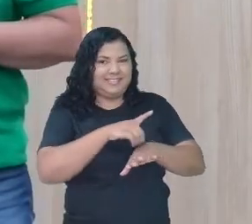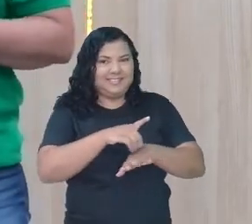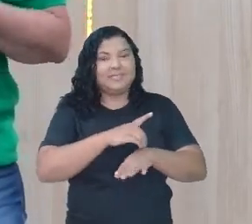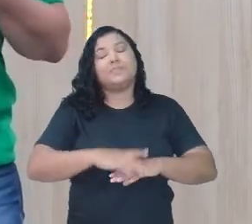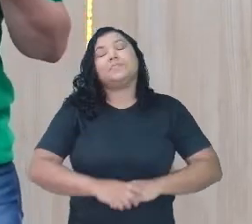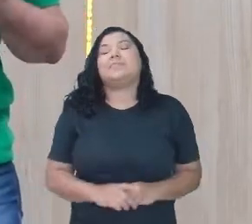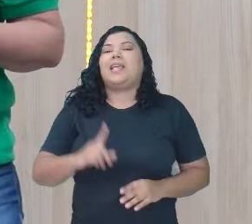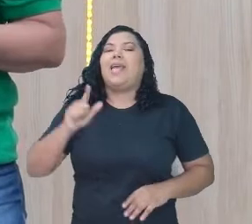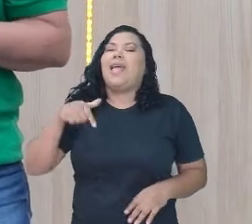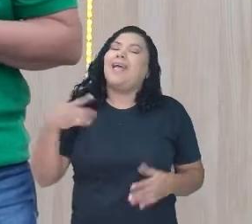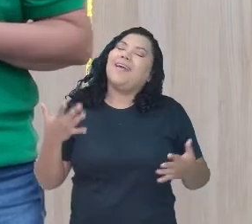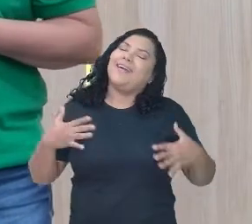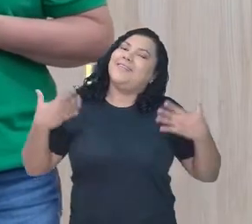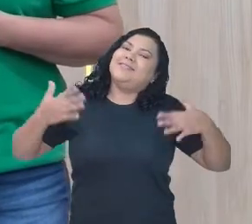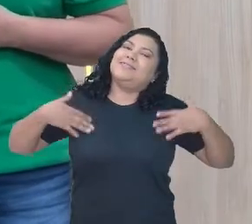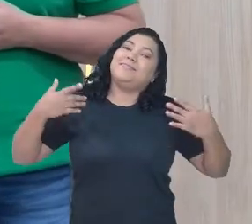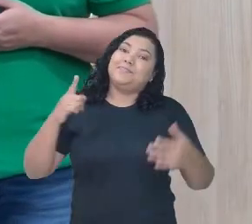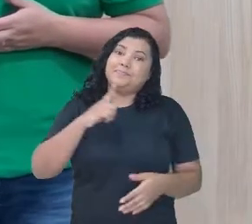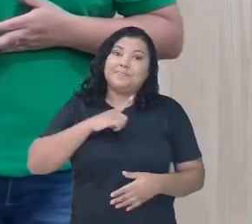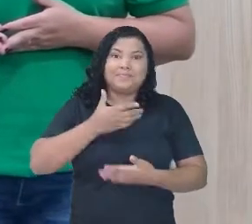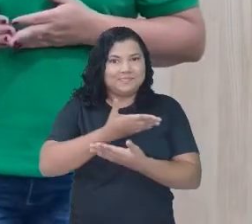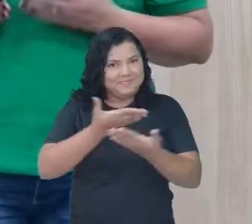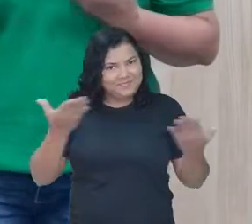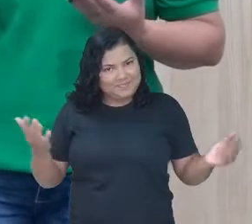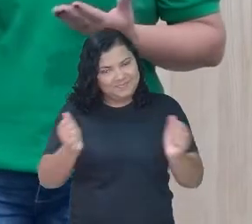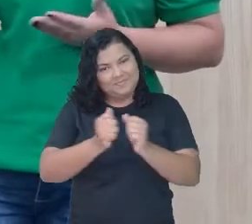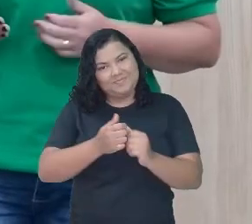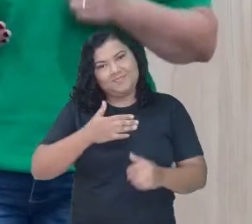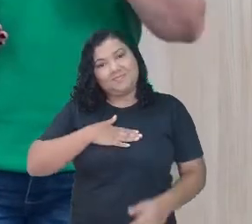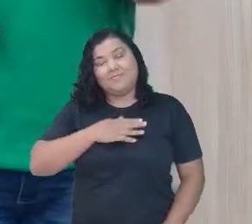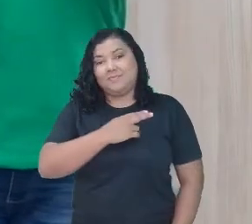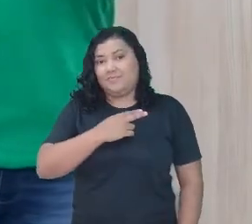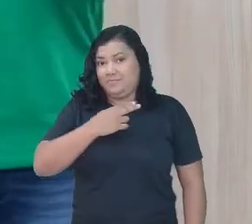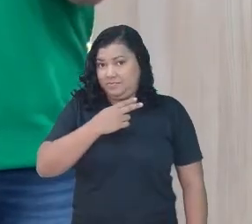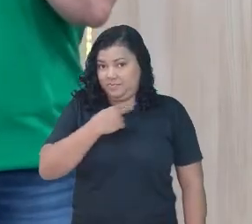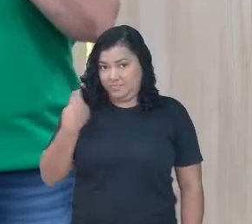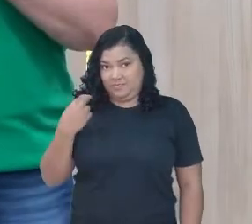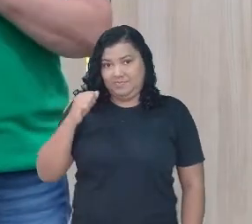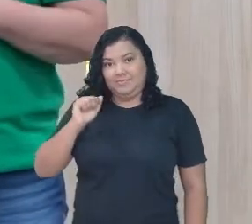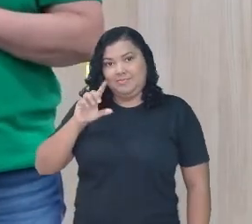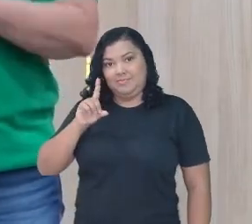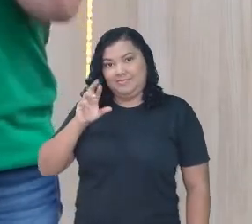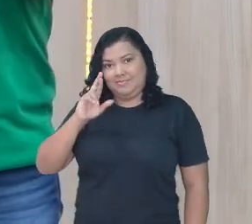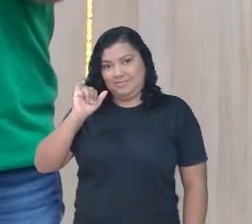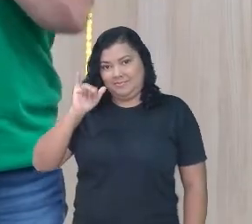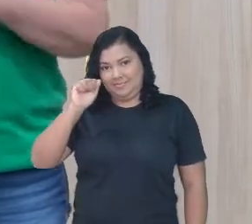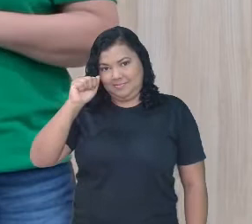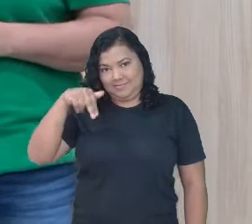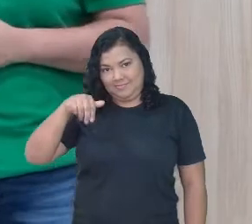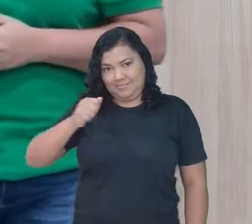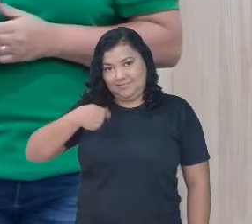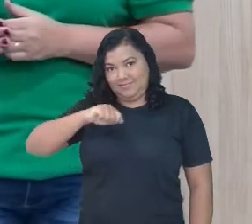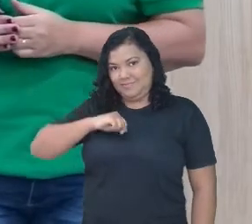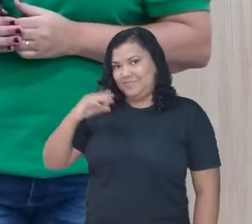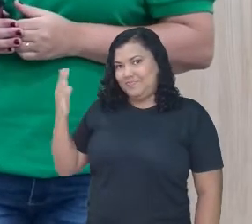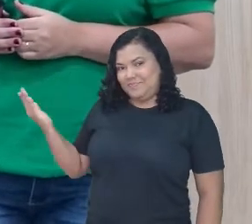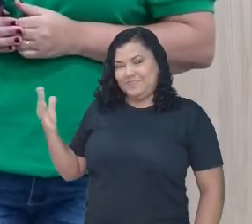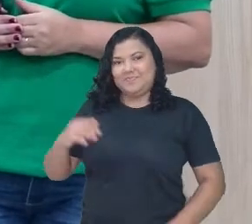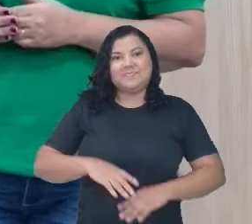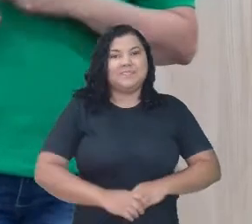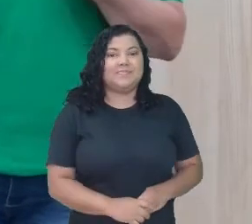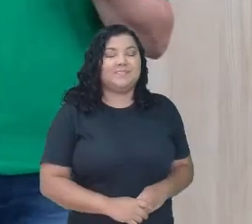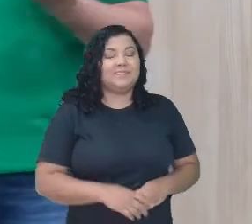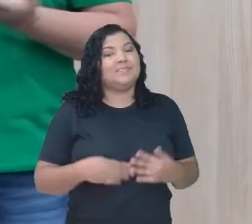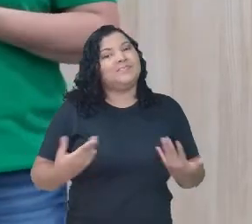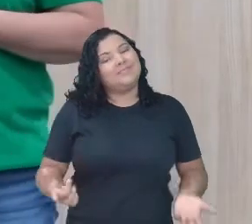Digitais, é uma alegria ter vocês aqui. Eu sou a professora Adriana Maria, este é o meu sinal